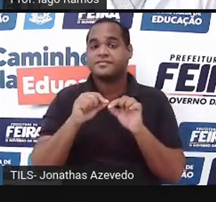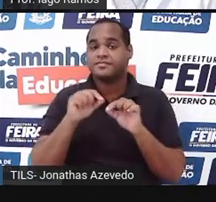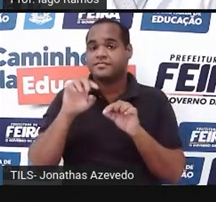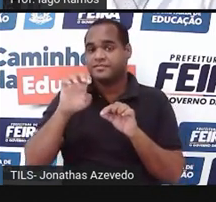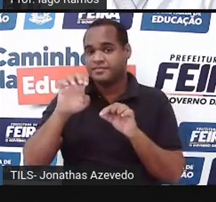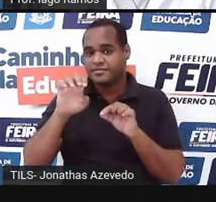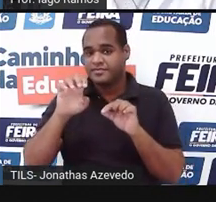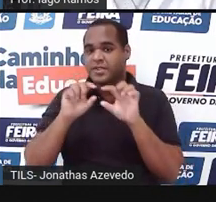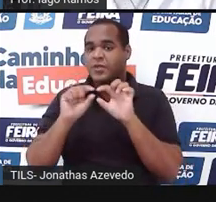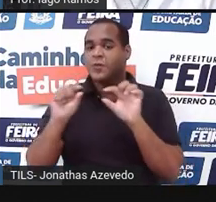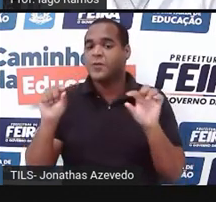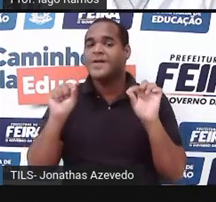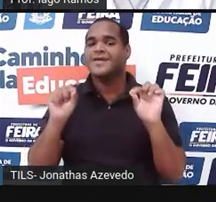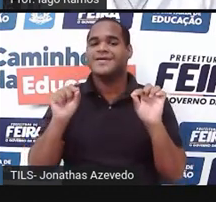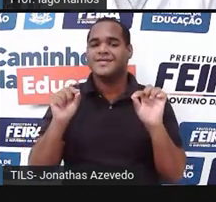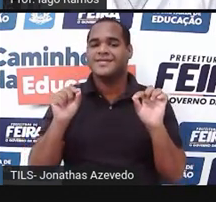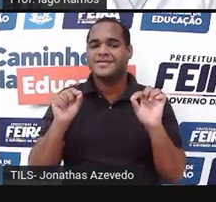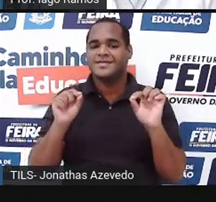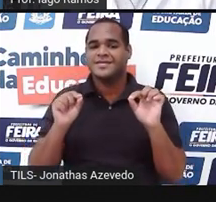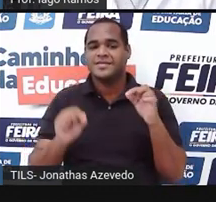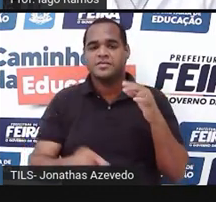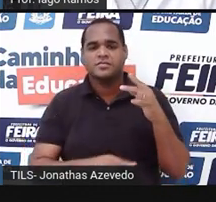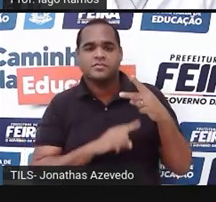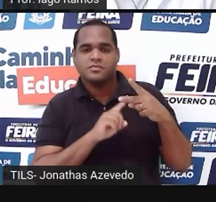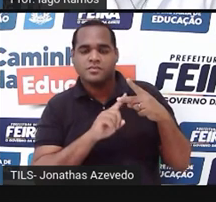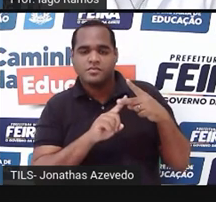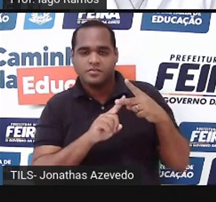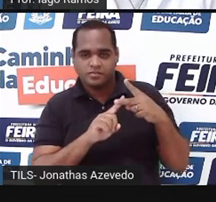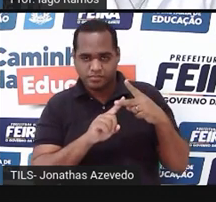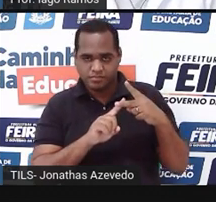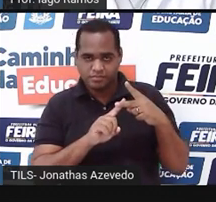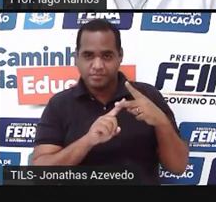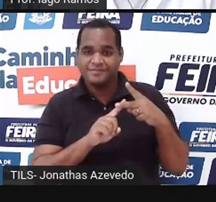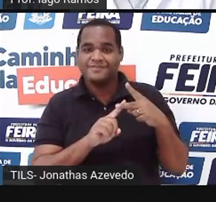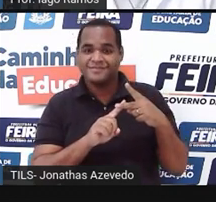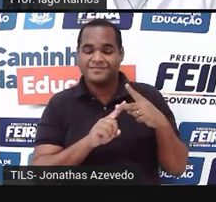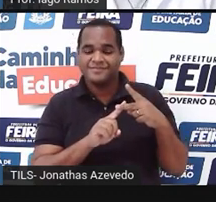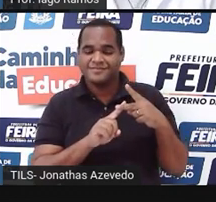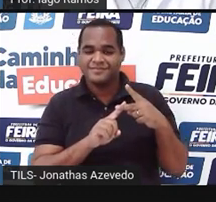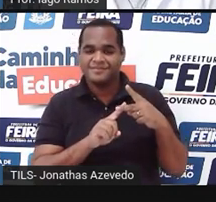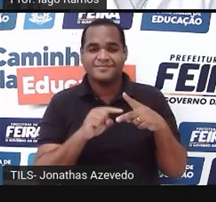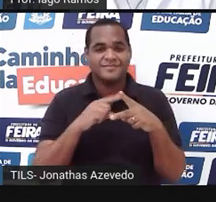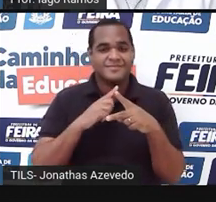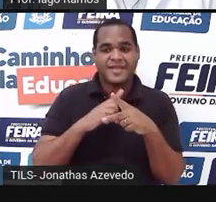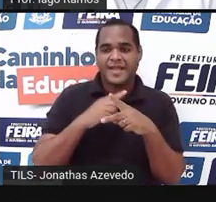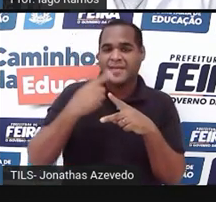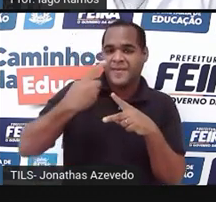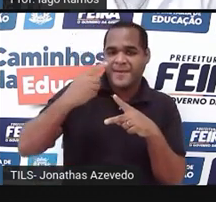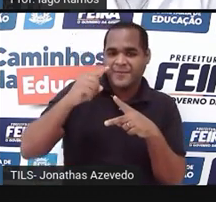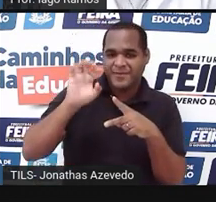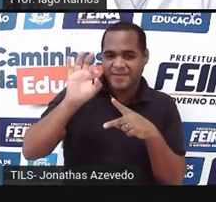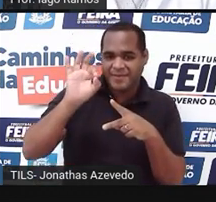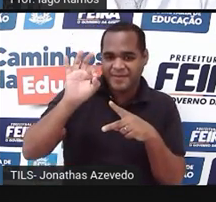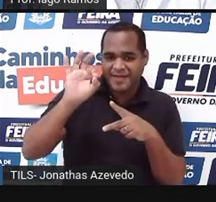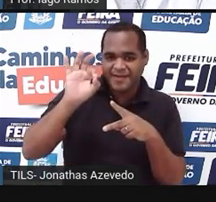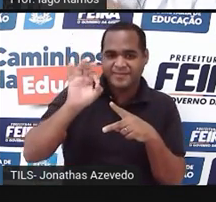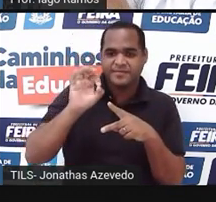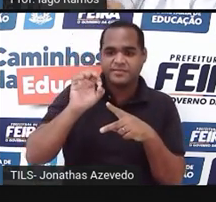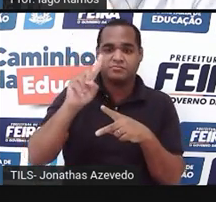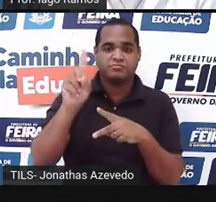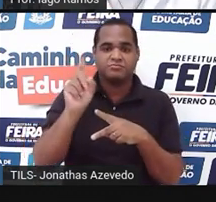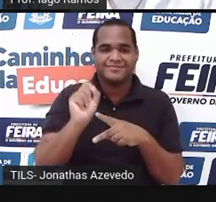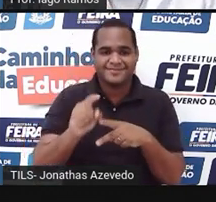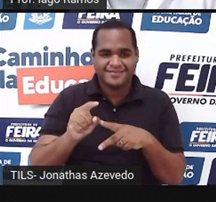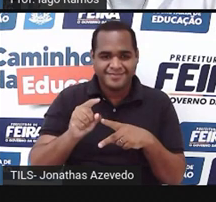equação como tá ali escrito na tela a gente já viu o que é também uma equação do primeiro grau com